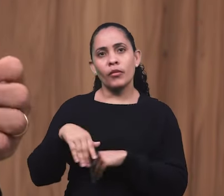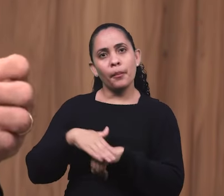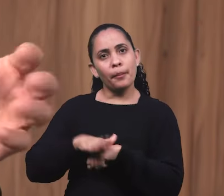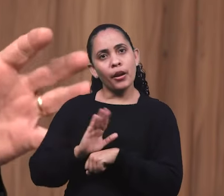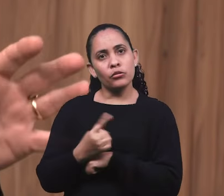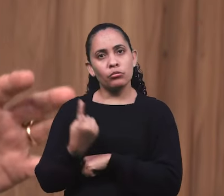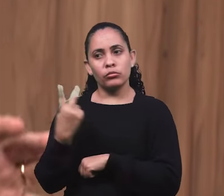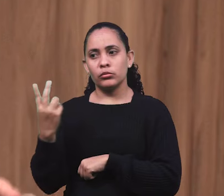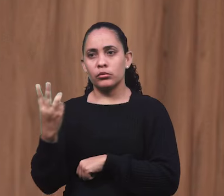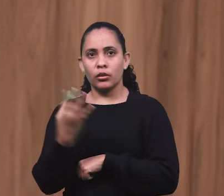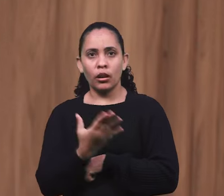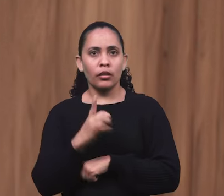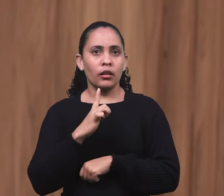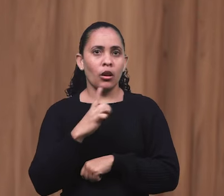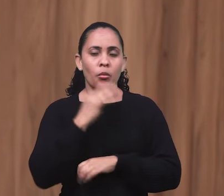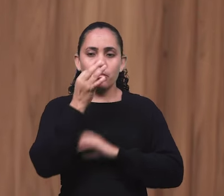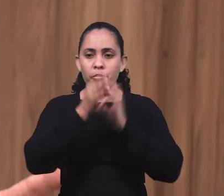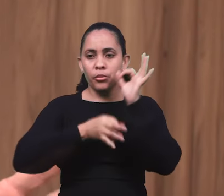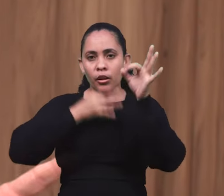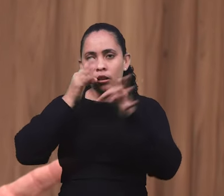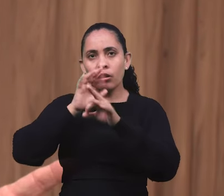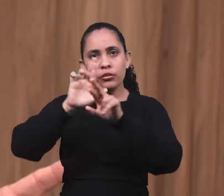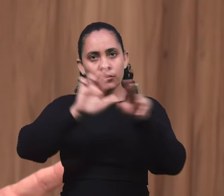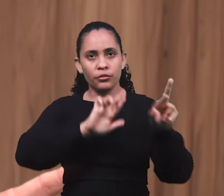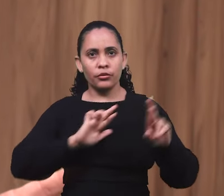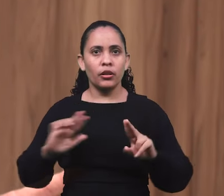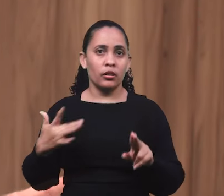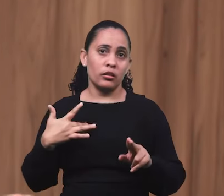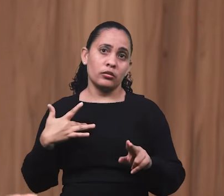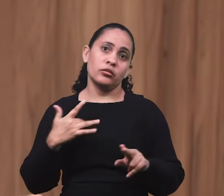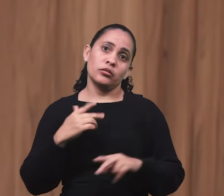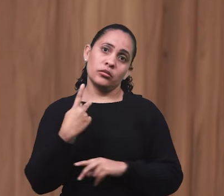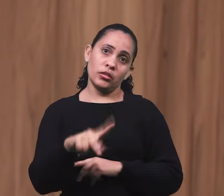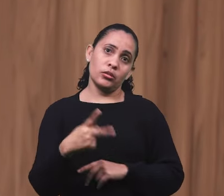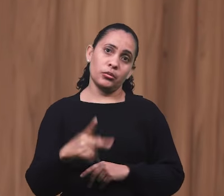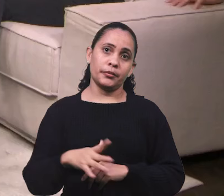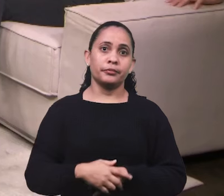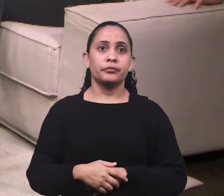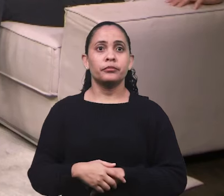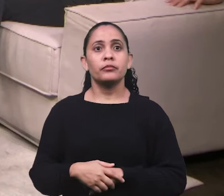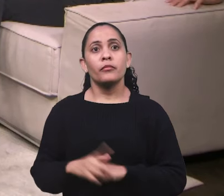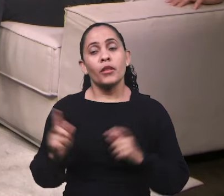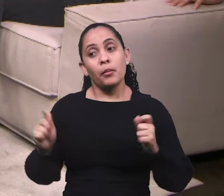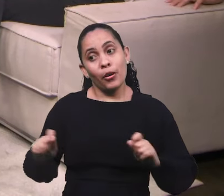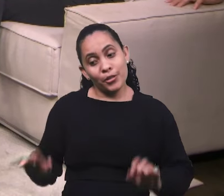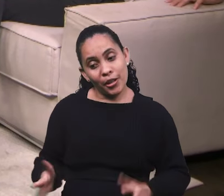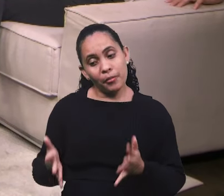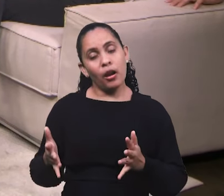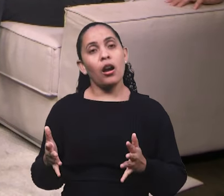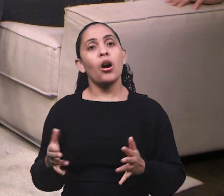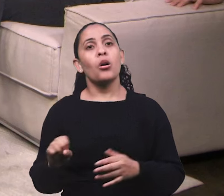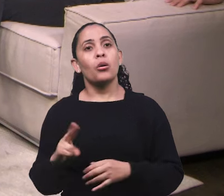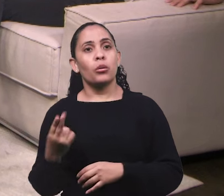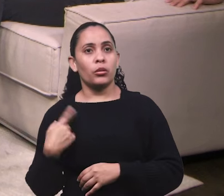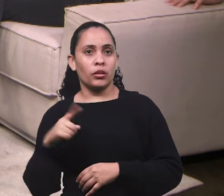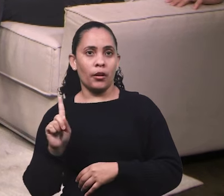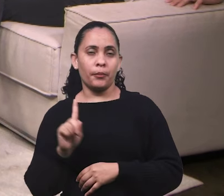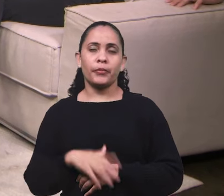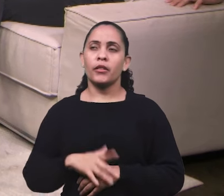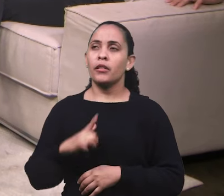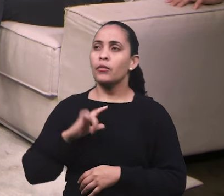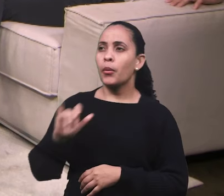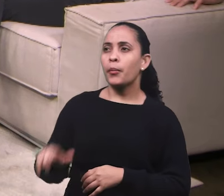conversa. Porque às vezes tem opiniões e visões completamente diferentes da sua. Né? Que pode te animar ou não. Eu mesmo tive a